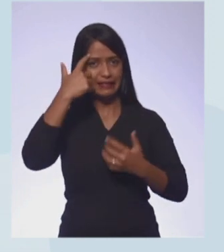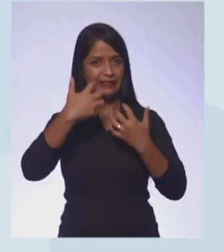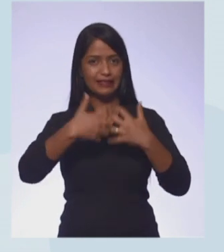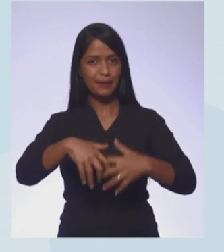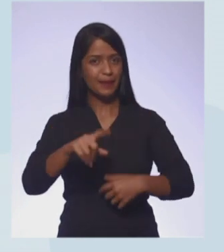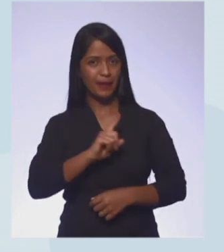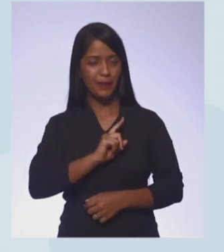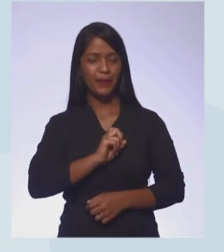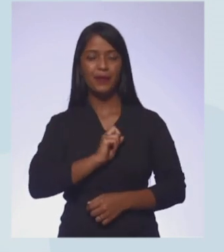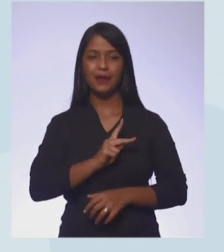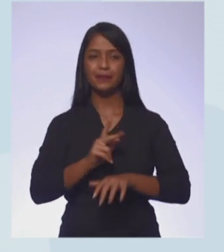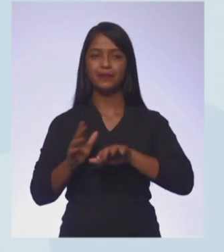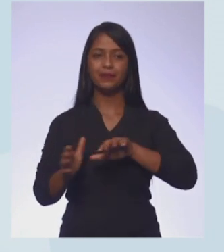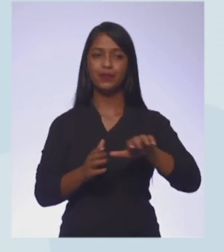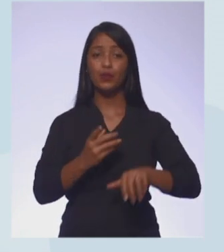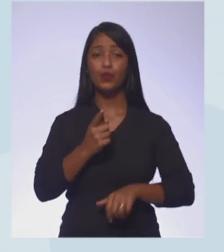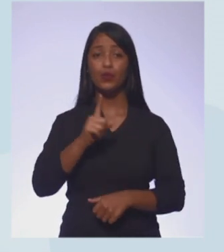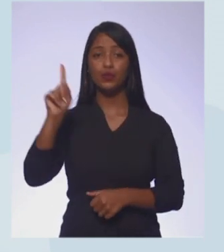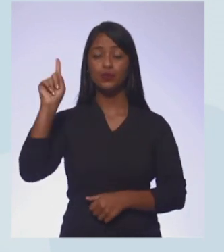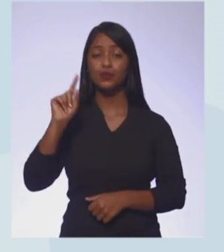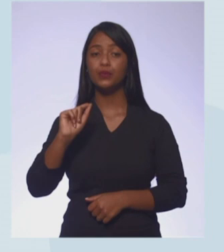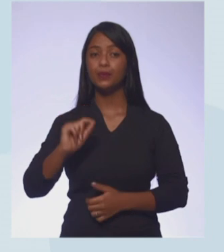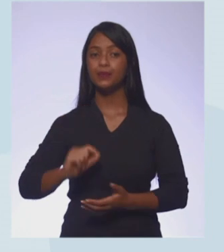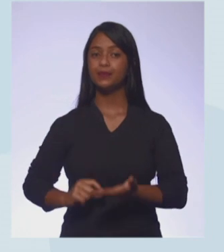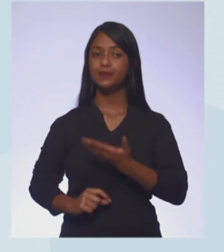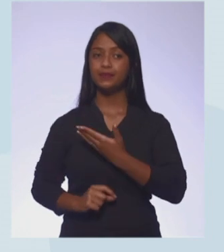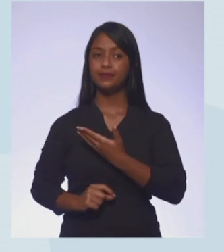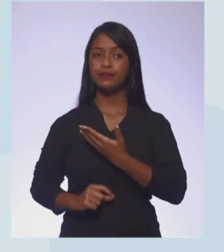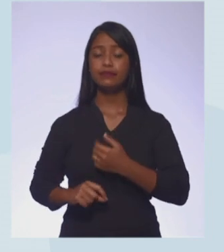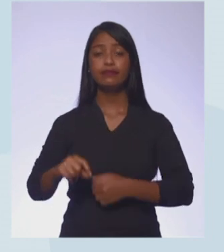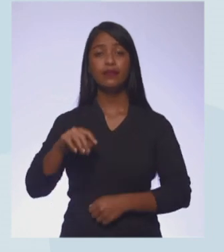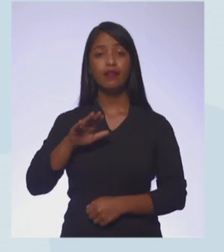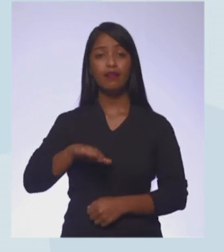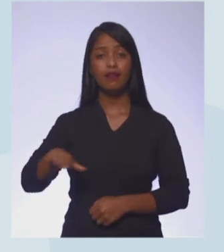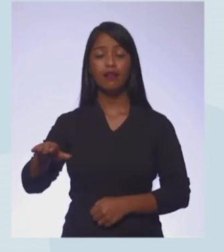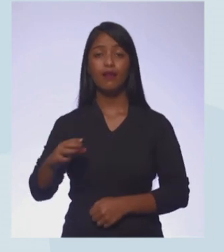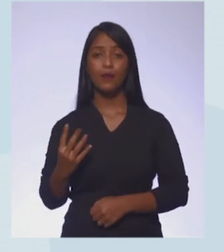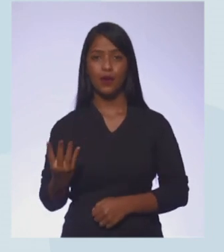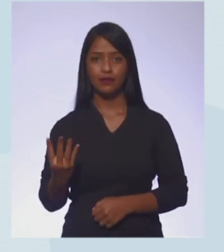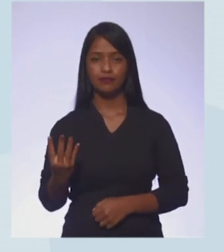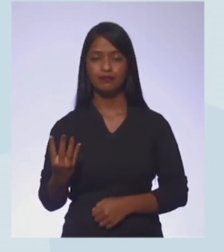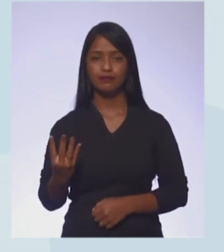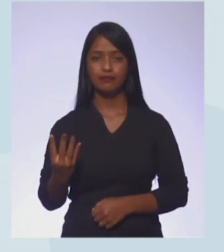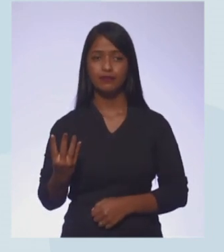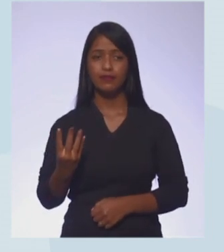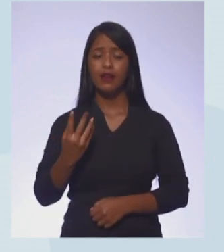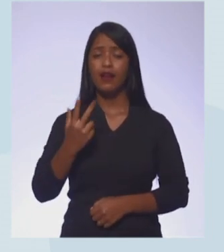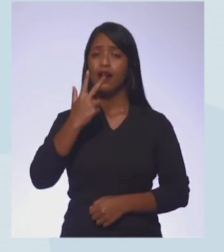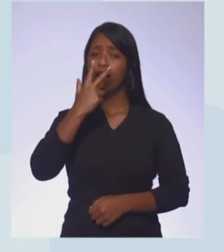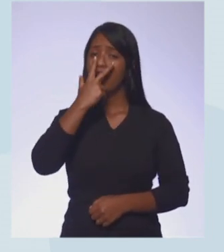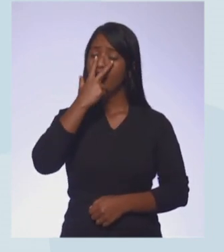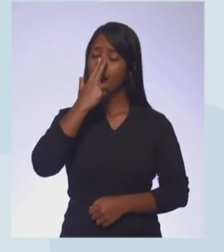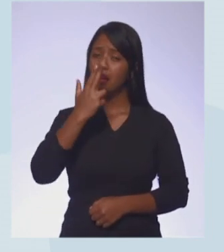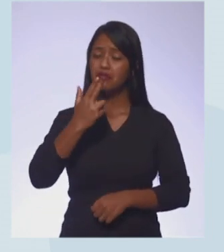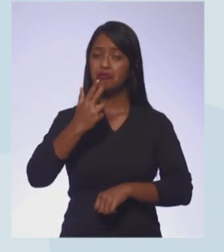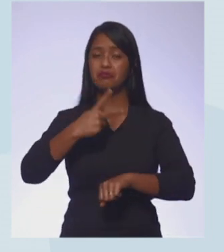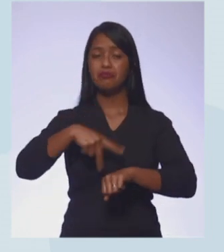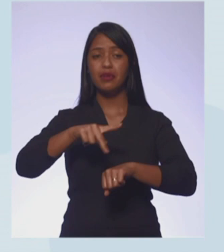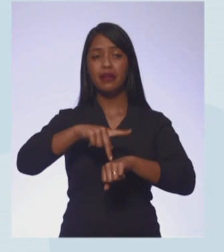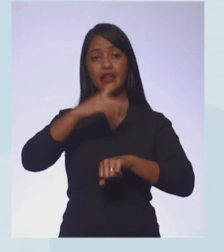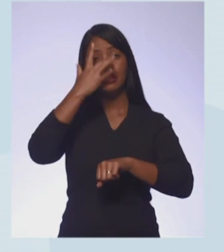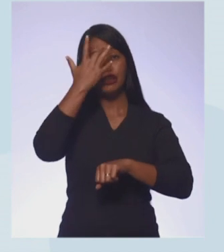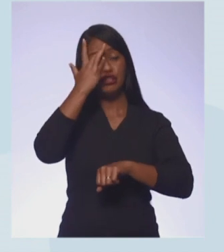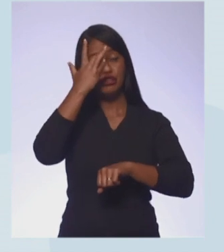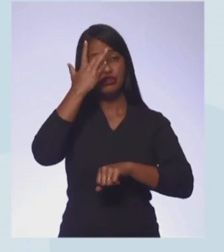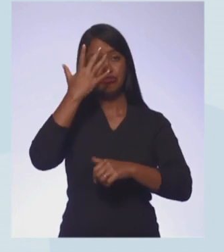outra, a última. A última são 4 crianças. Aparentemente deve ser na Índia, não sei, pela vestimenta,